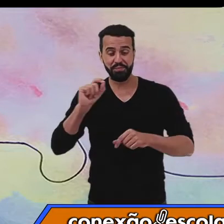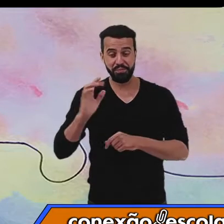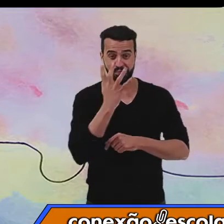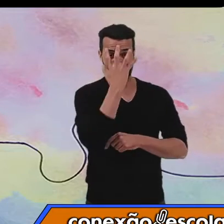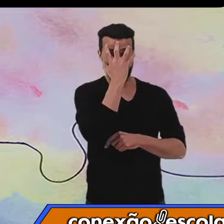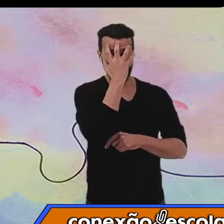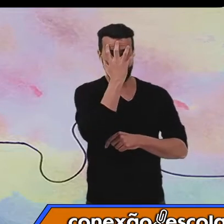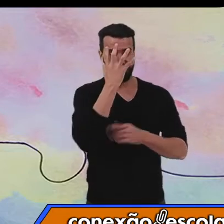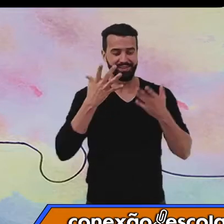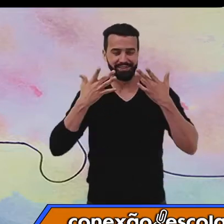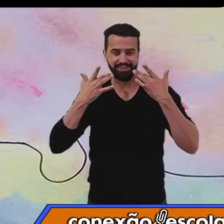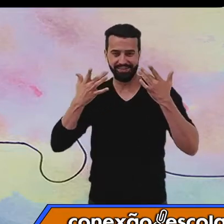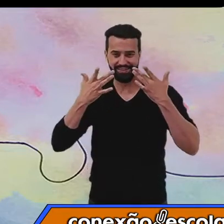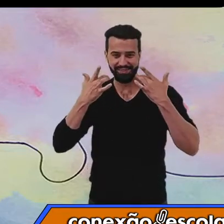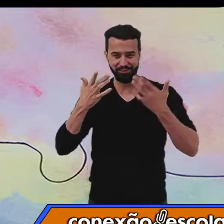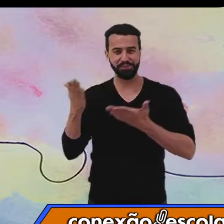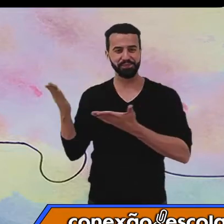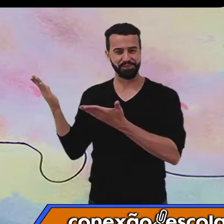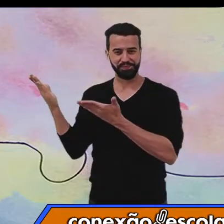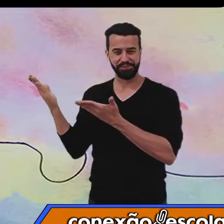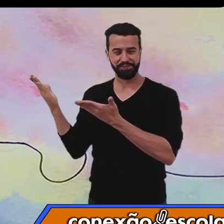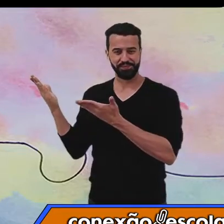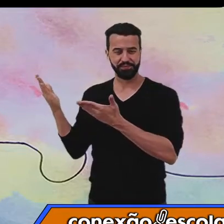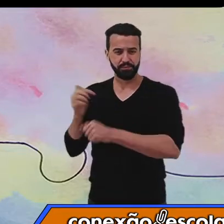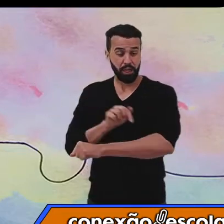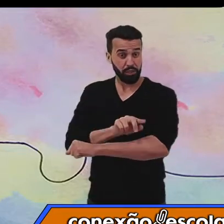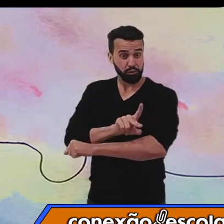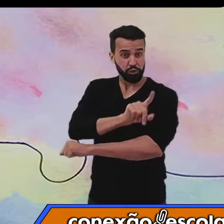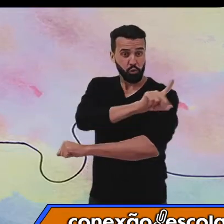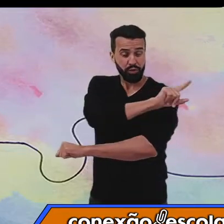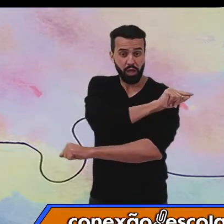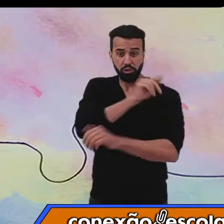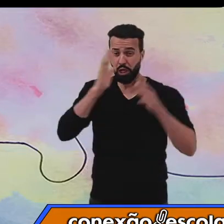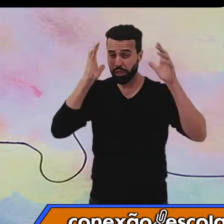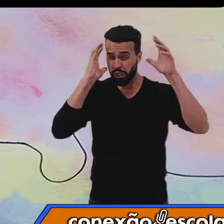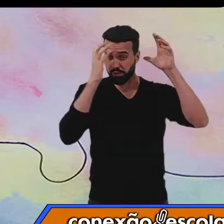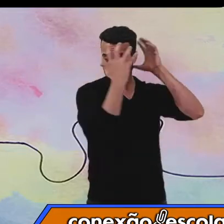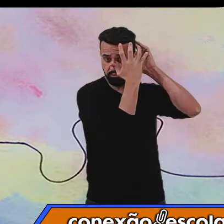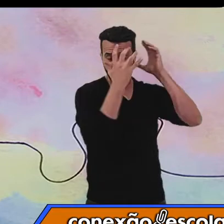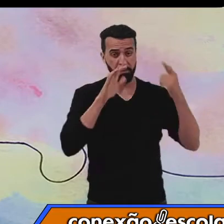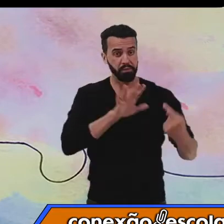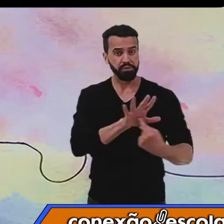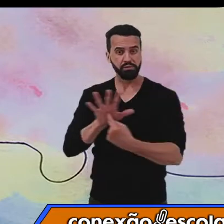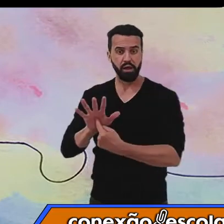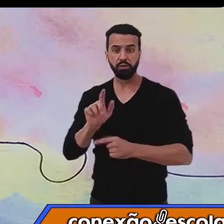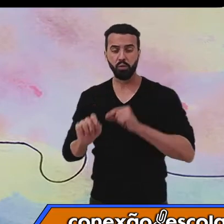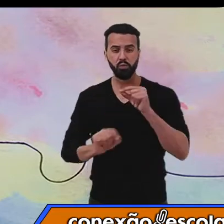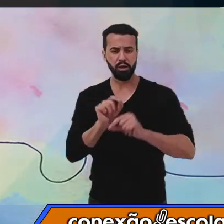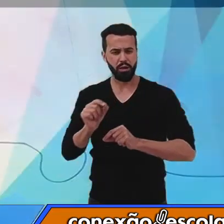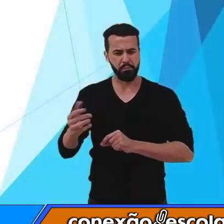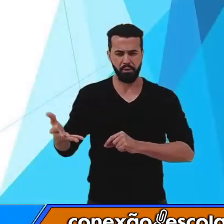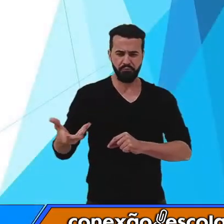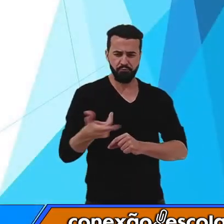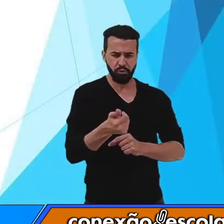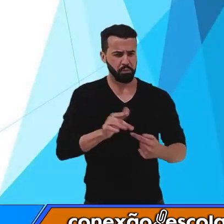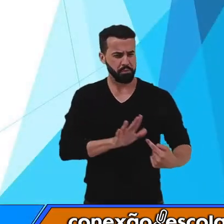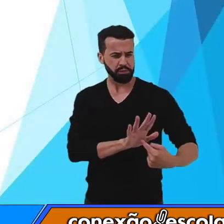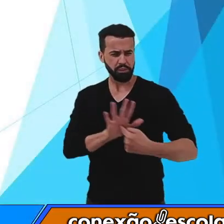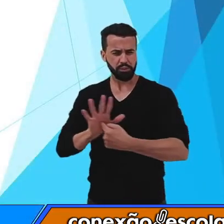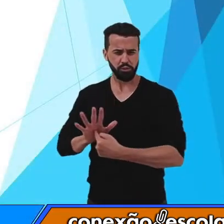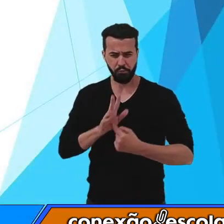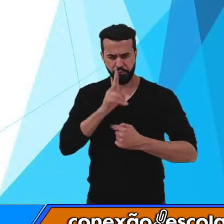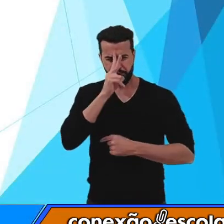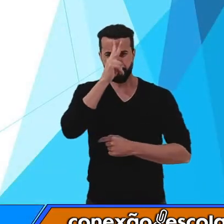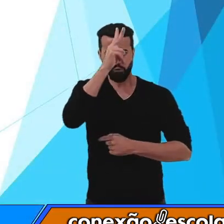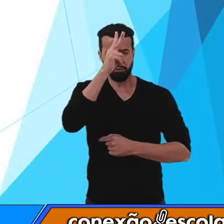máscara teatral. Na antiguidade, as tragédias eram apresentadas com magnificência e força.